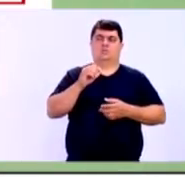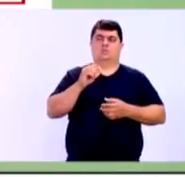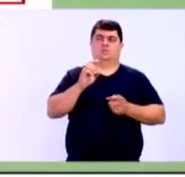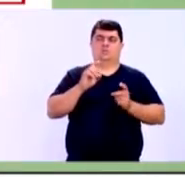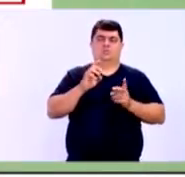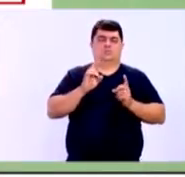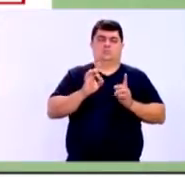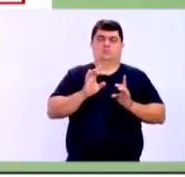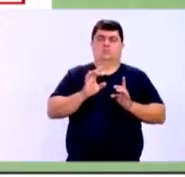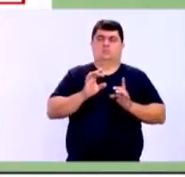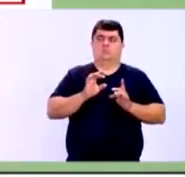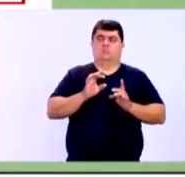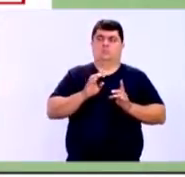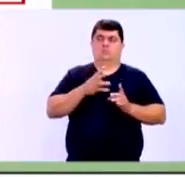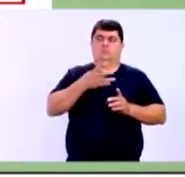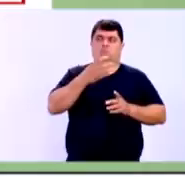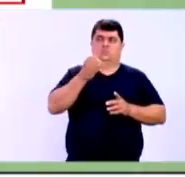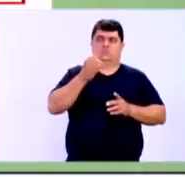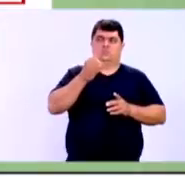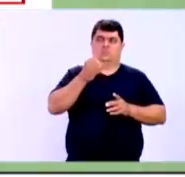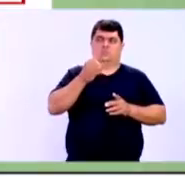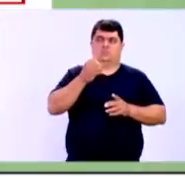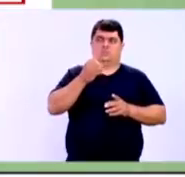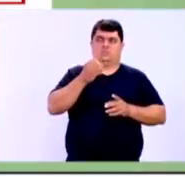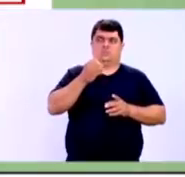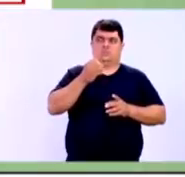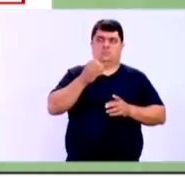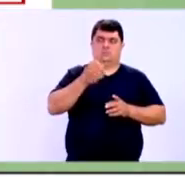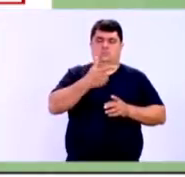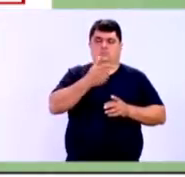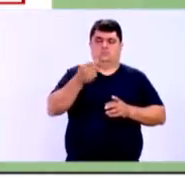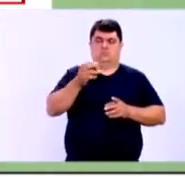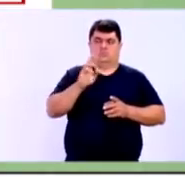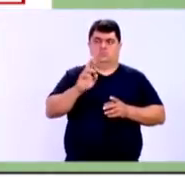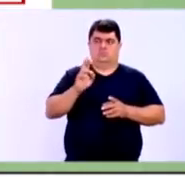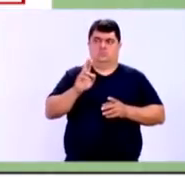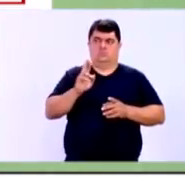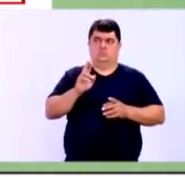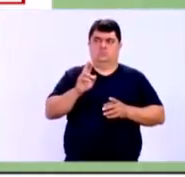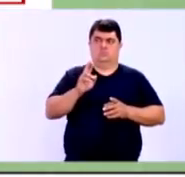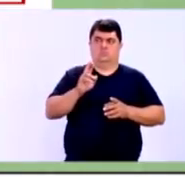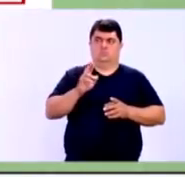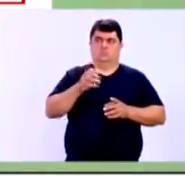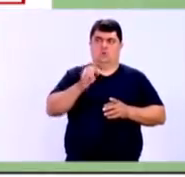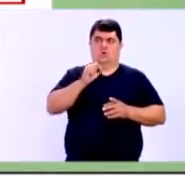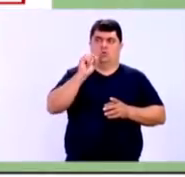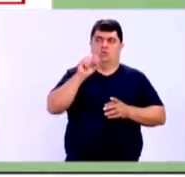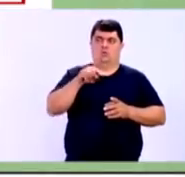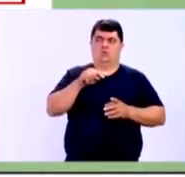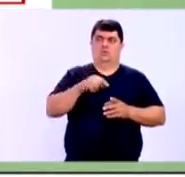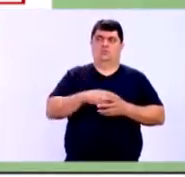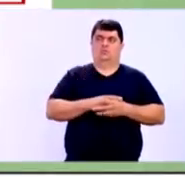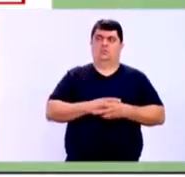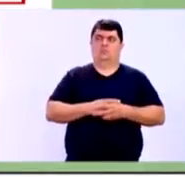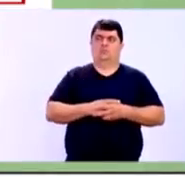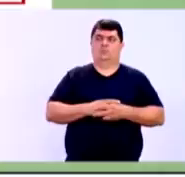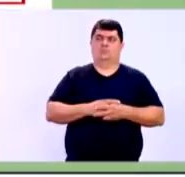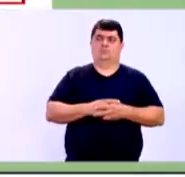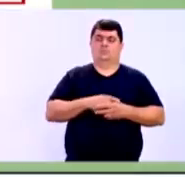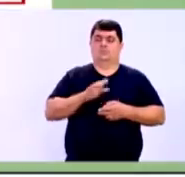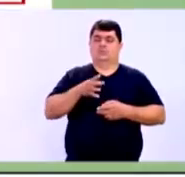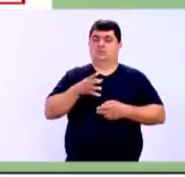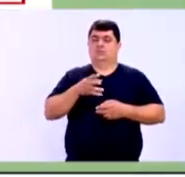hoje em dia? R$40, 200 de unitário e 8.000. Agora já estamos